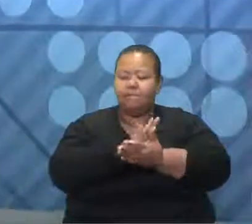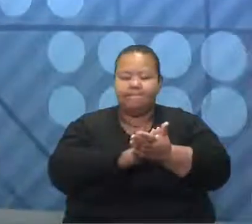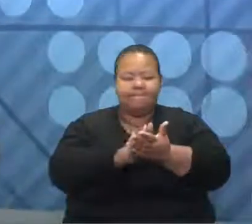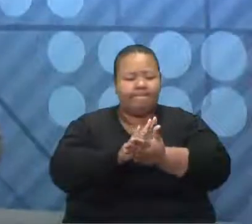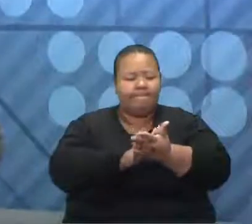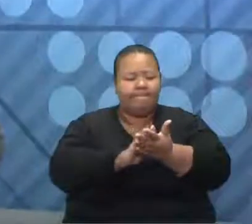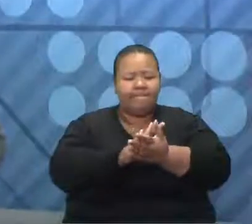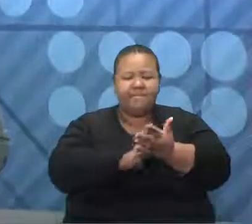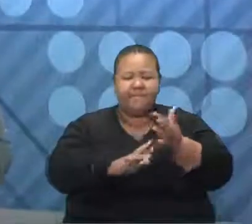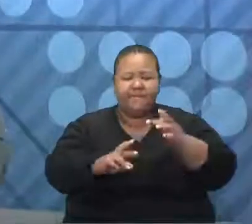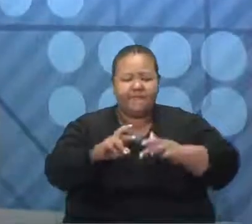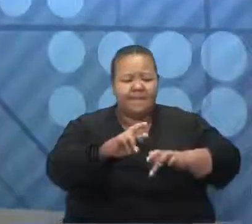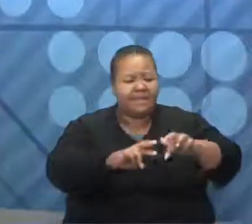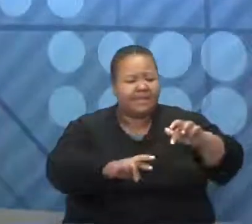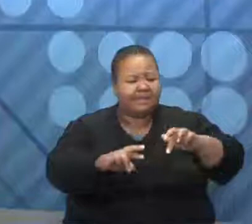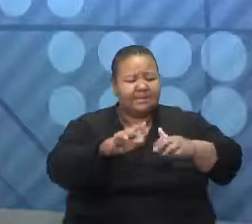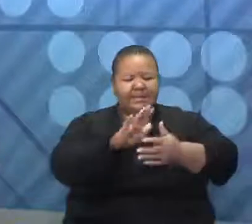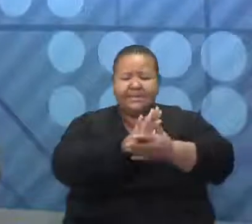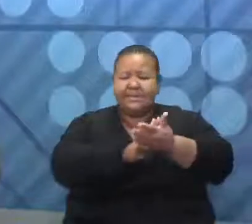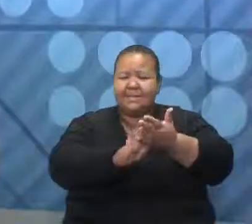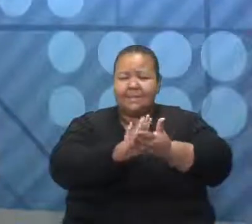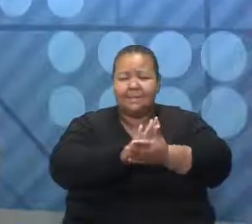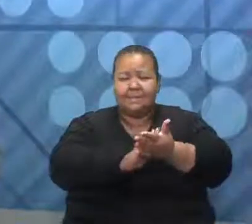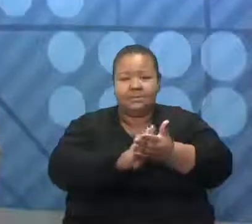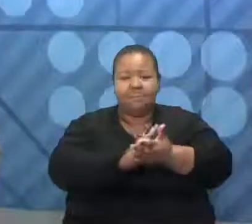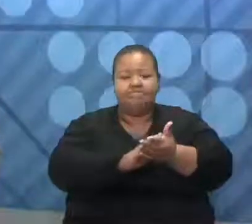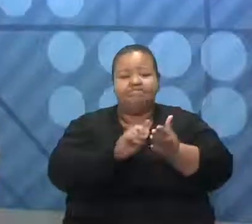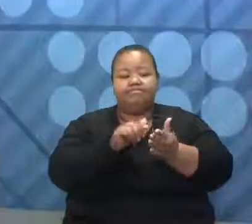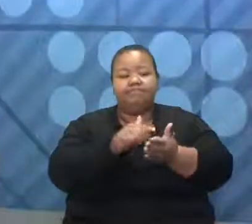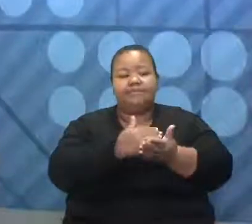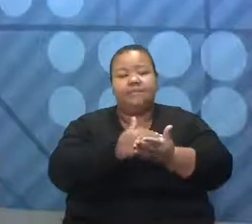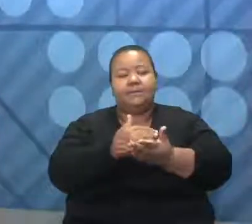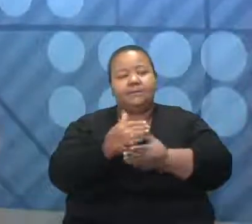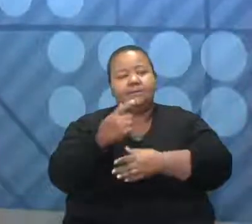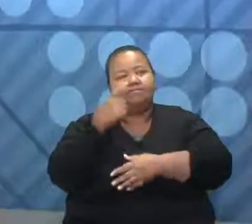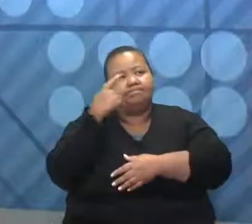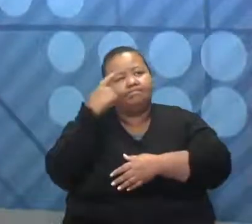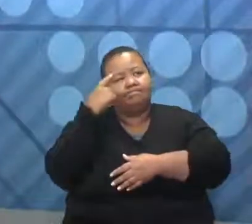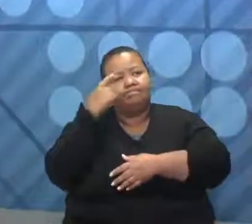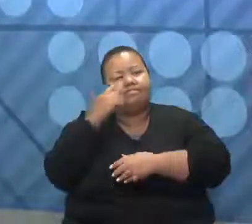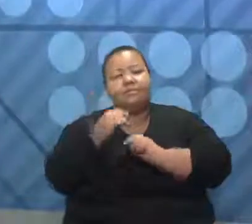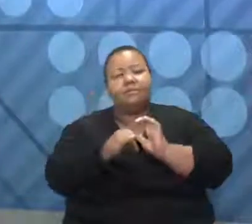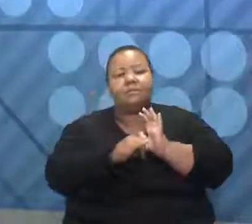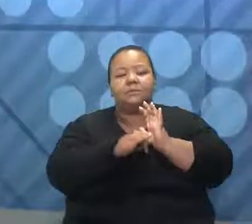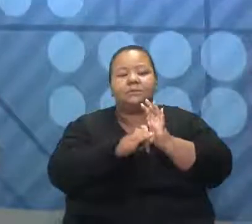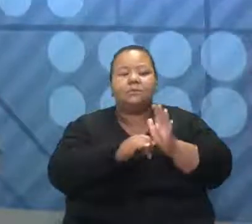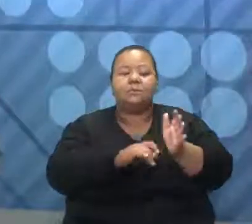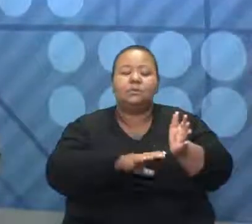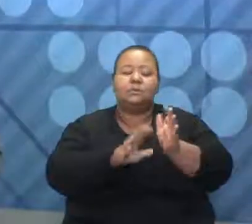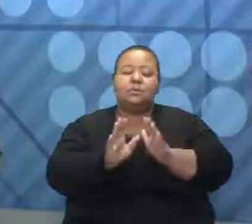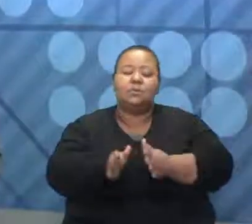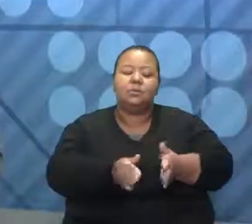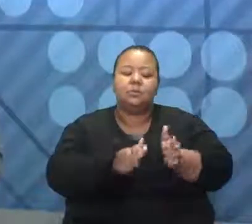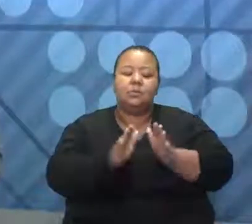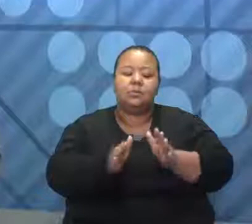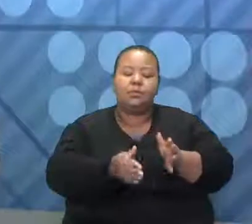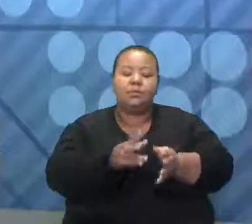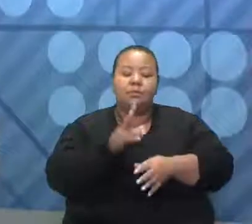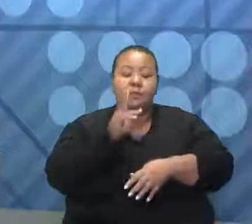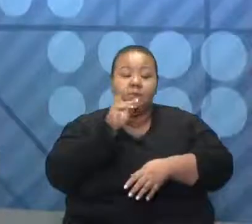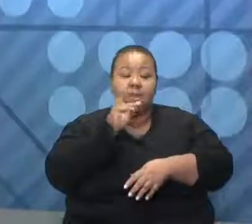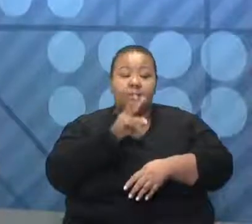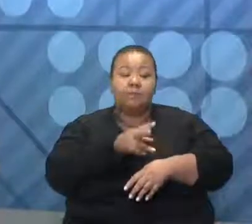a empresa, digamos assim, corria solta. Aí ela começou partindo dos indicadores de produtividade, viu que